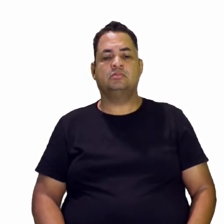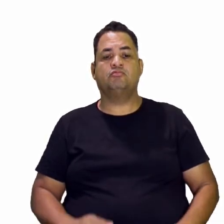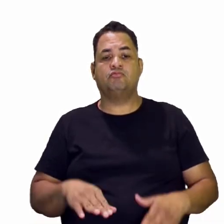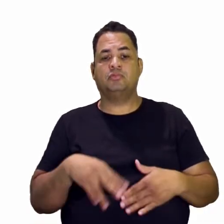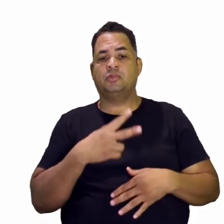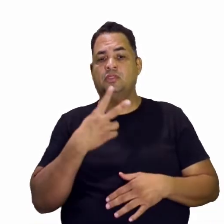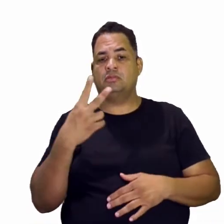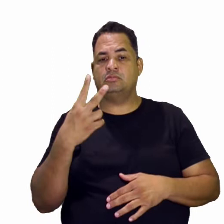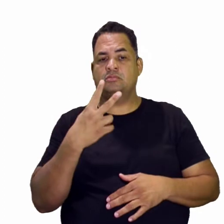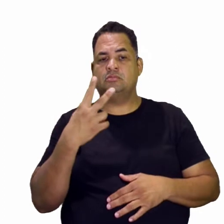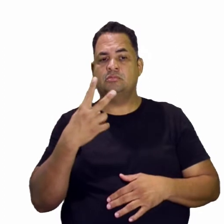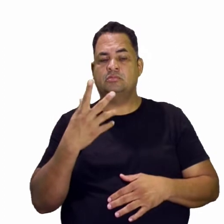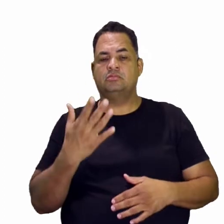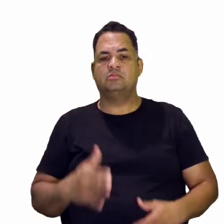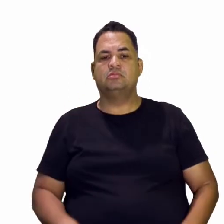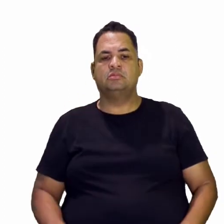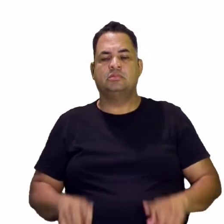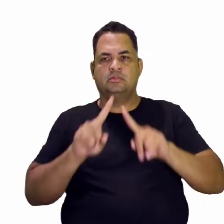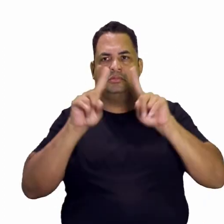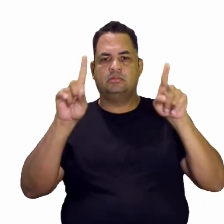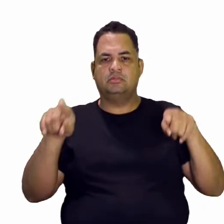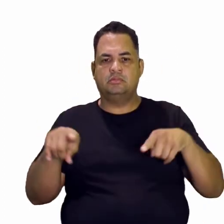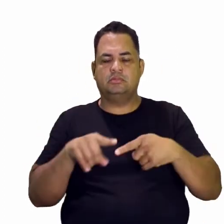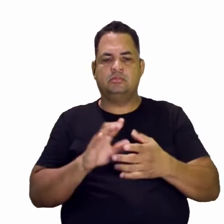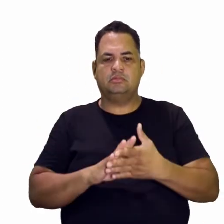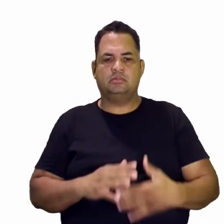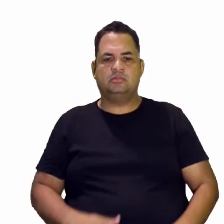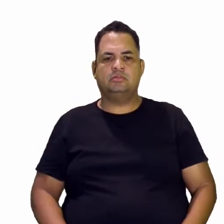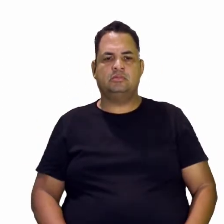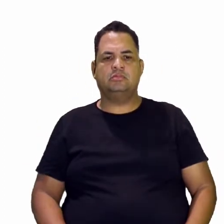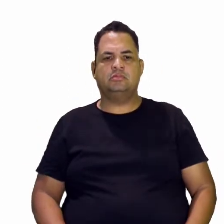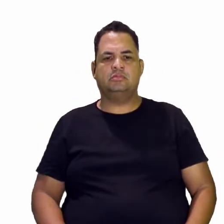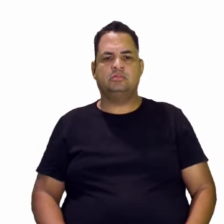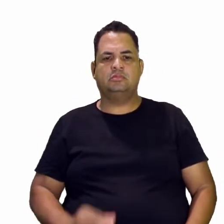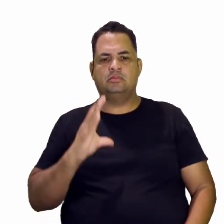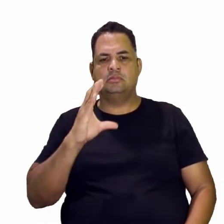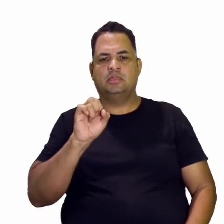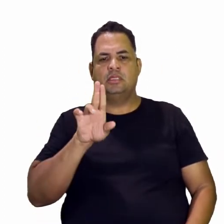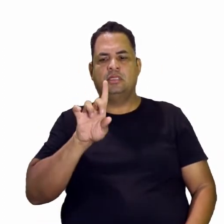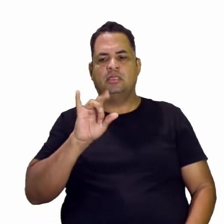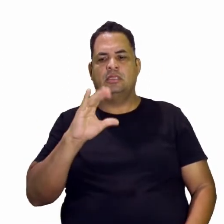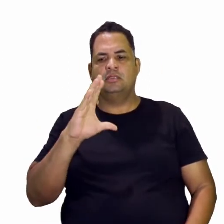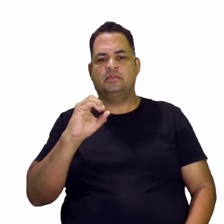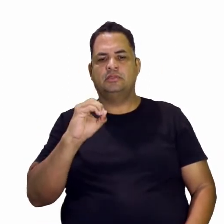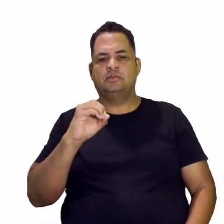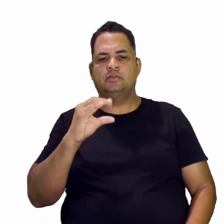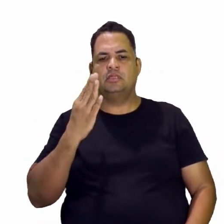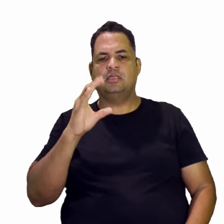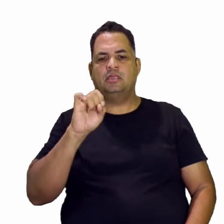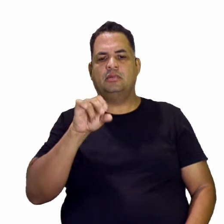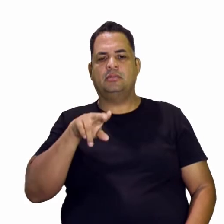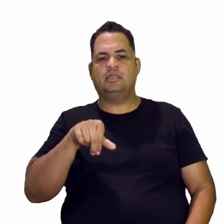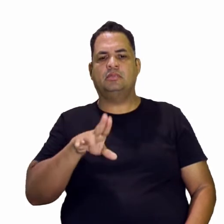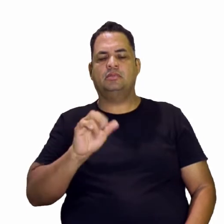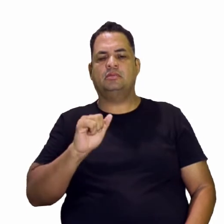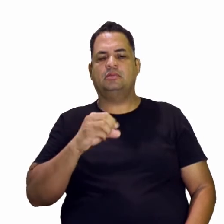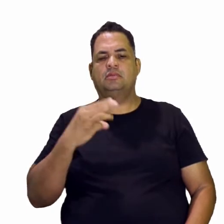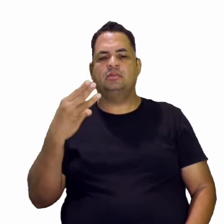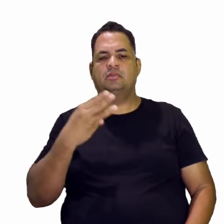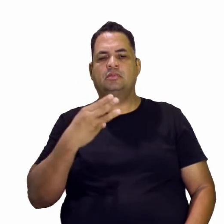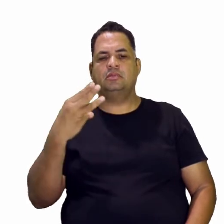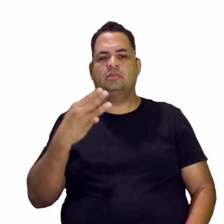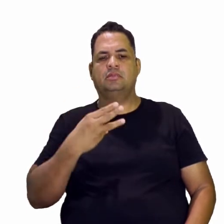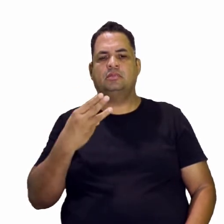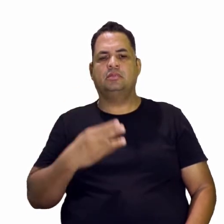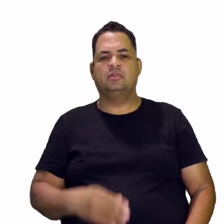estavam mencionadas ali no quadrinho? Você lembra? Era Cretáceo? Era Cambriano? Era Triássico?